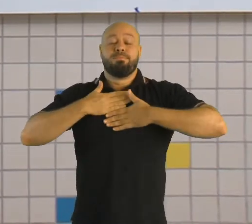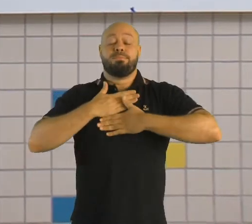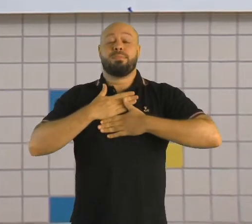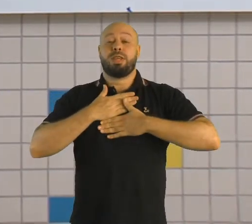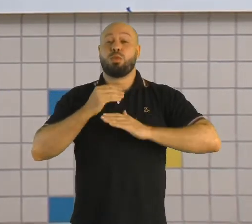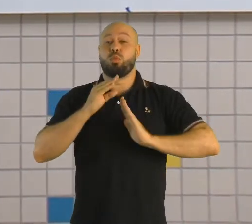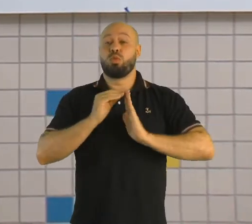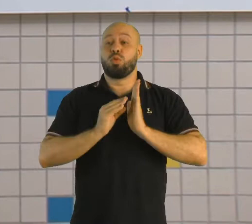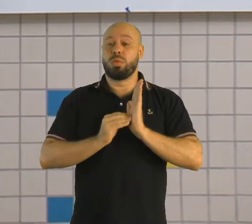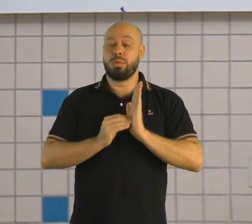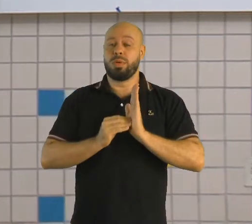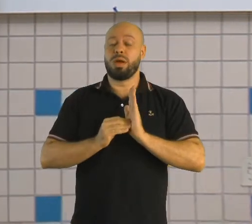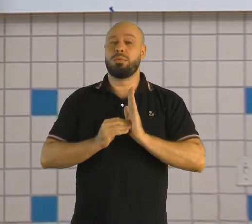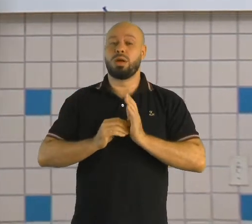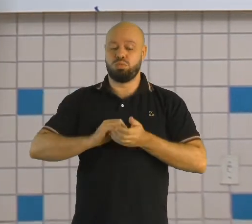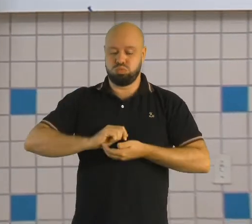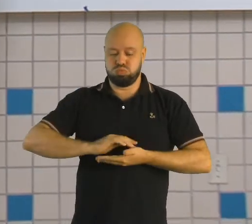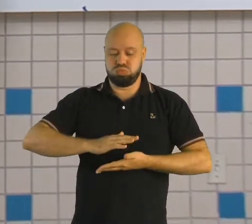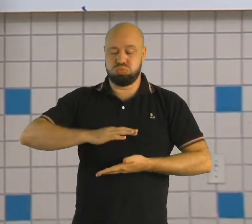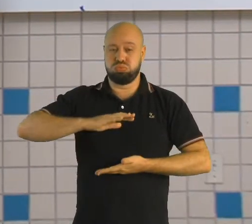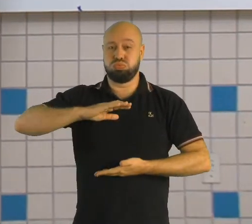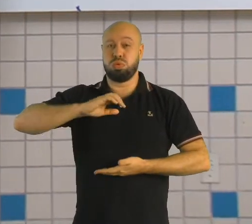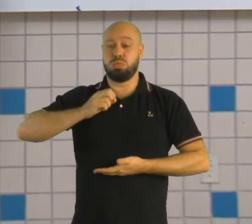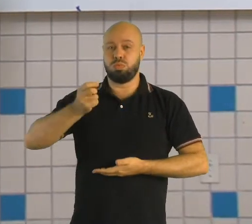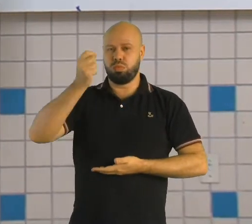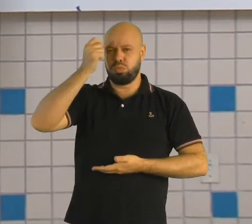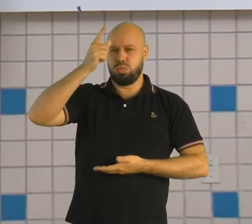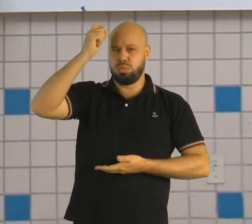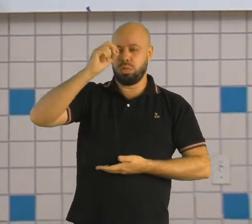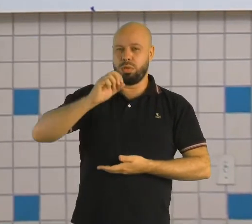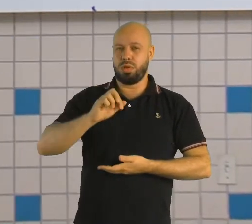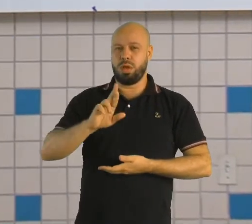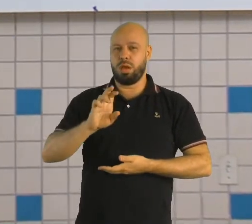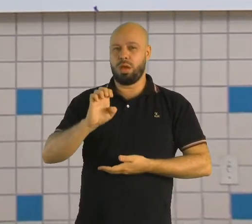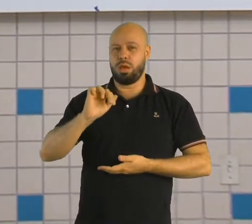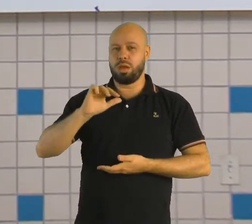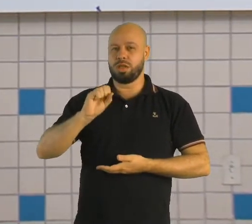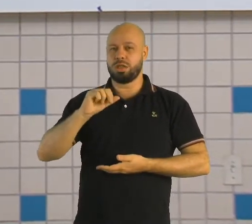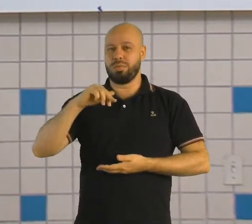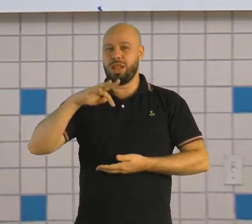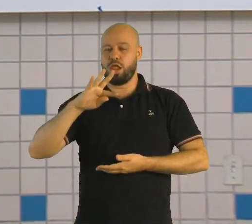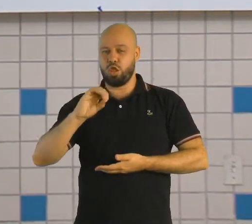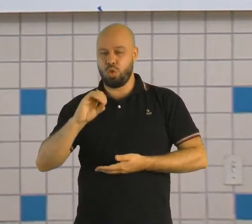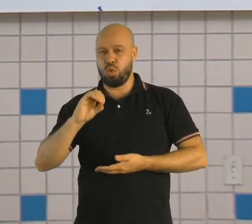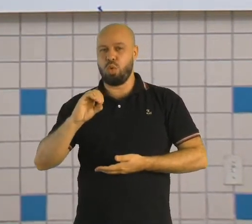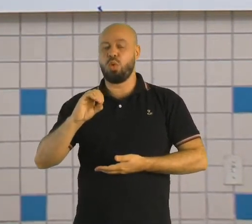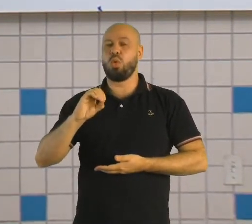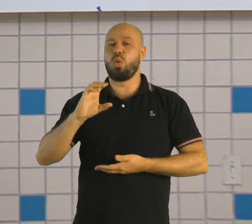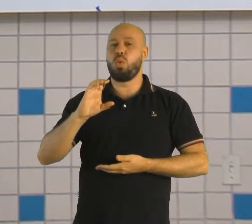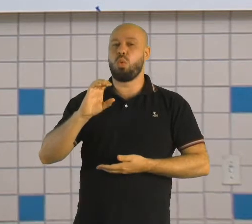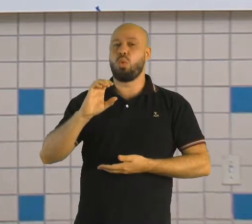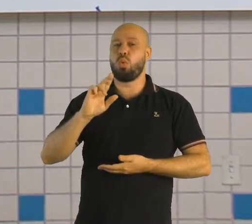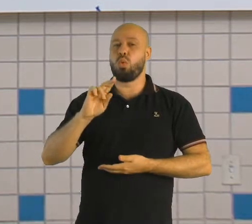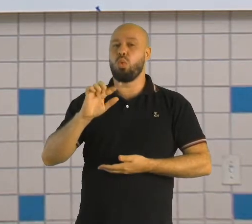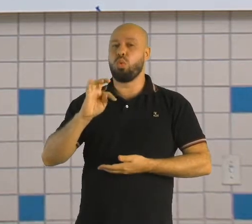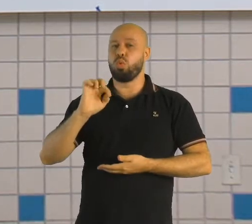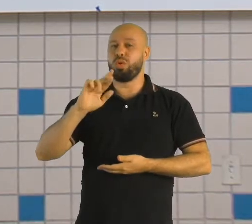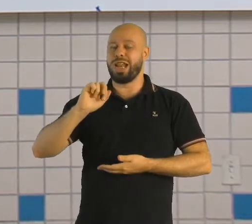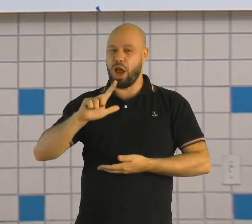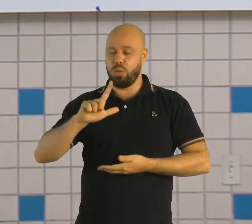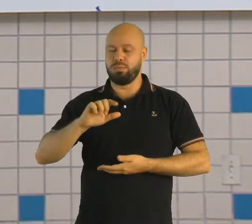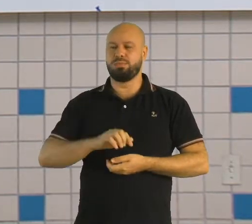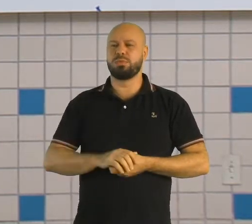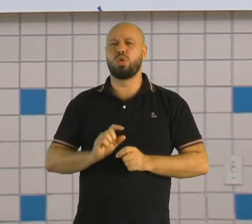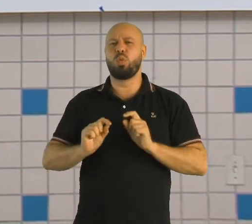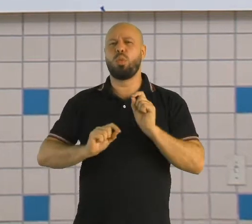sobre o renascimento cultural, tá? A princípio, o que vocês precisam entender? Bom, professor, o que